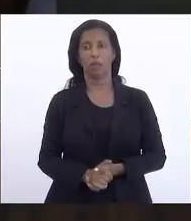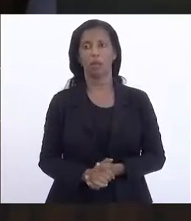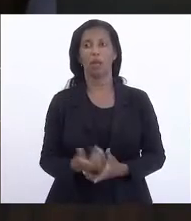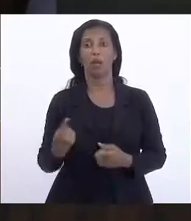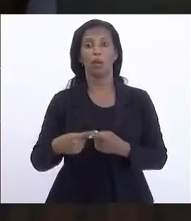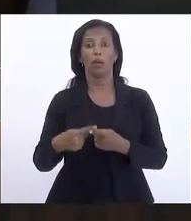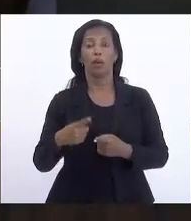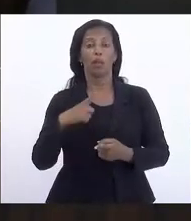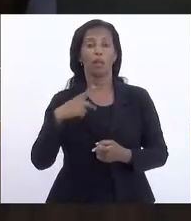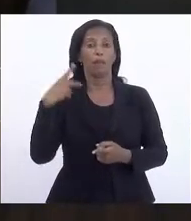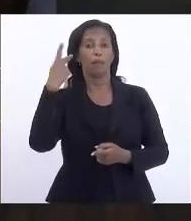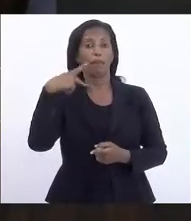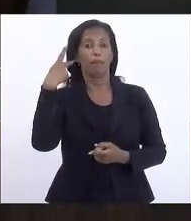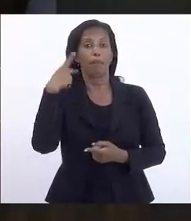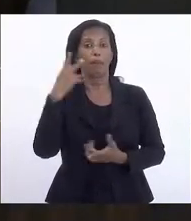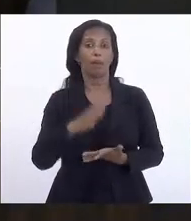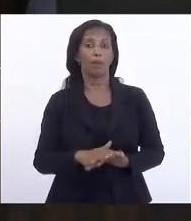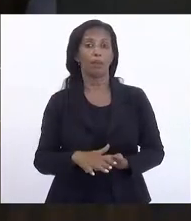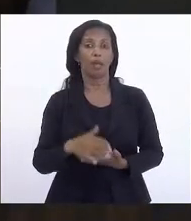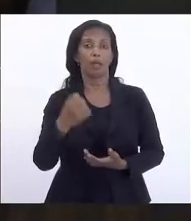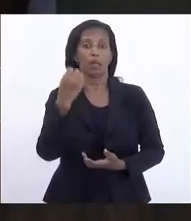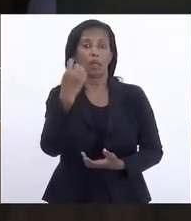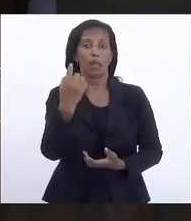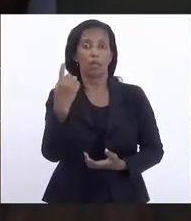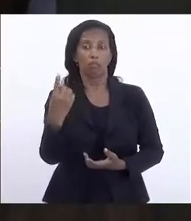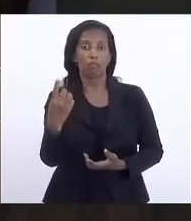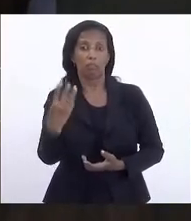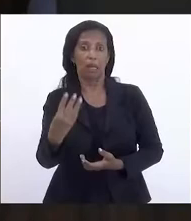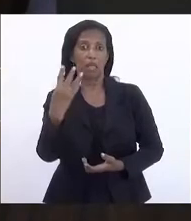tem parlamentar, um parlamentar já requeriu 3, 4, 5,